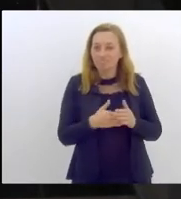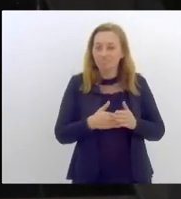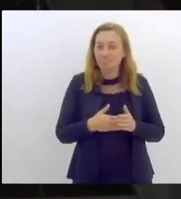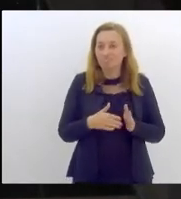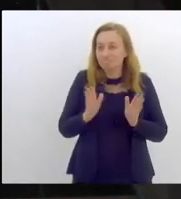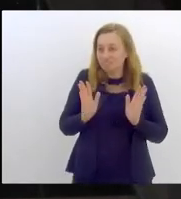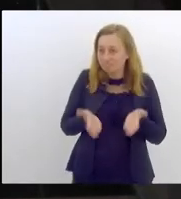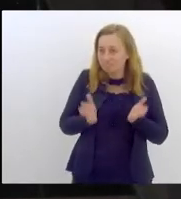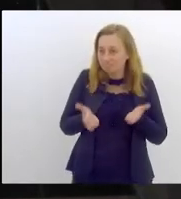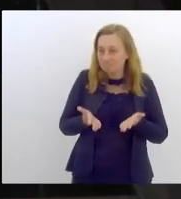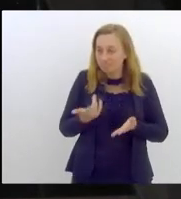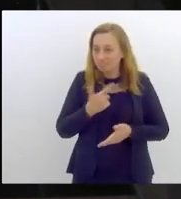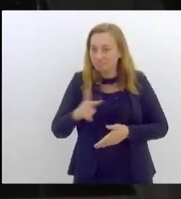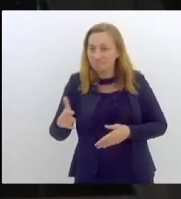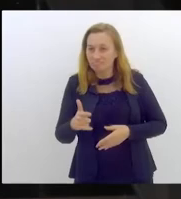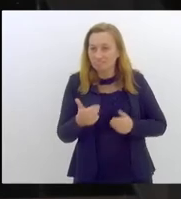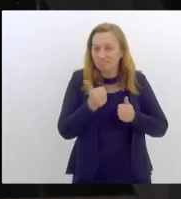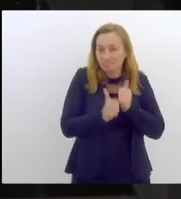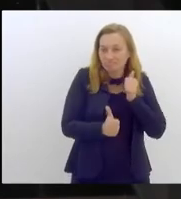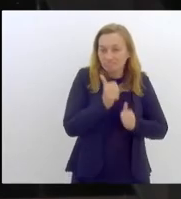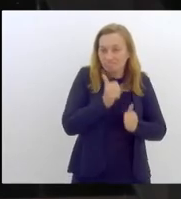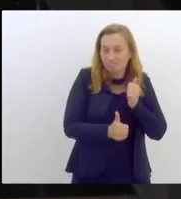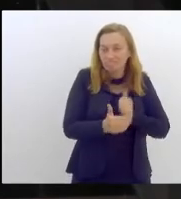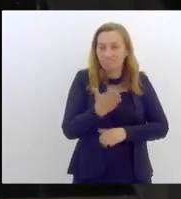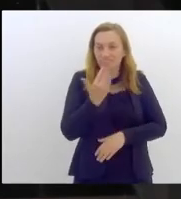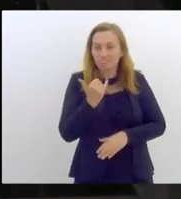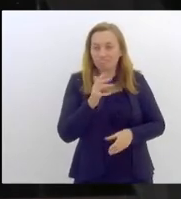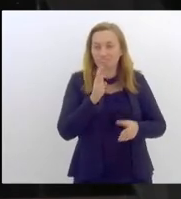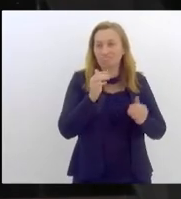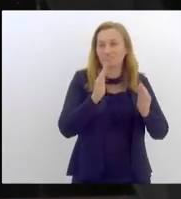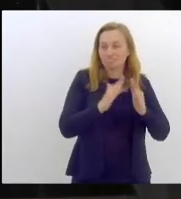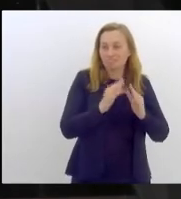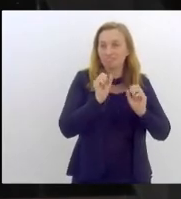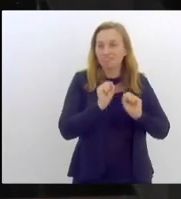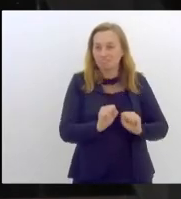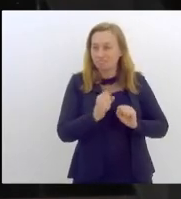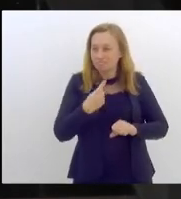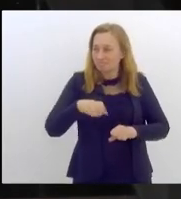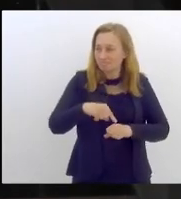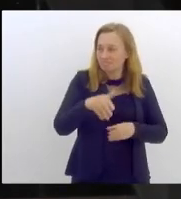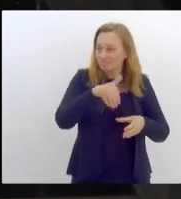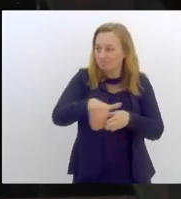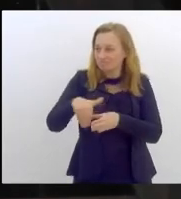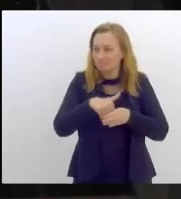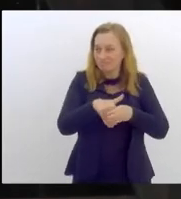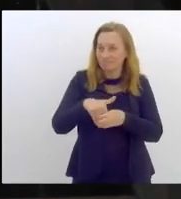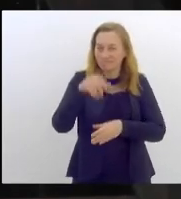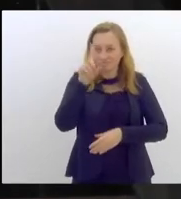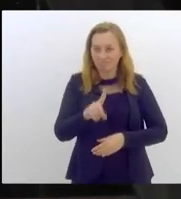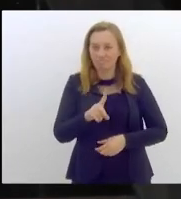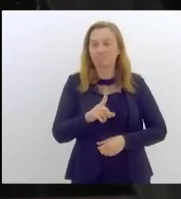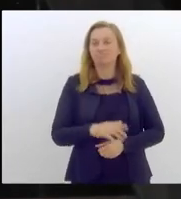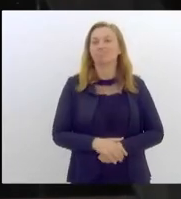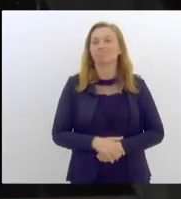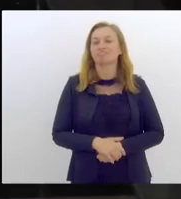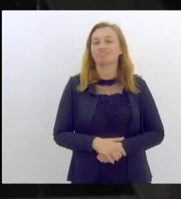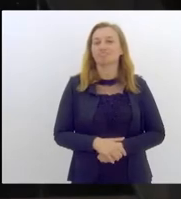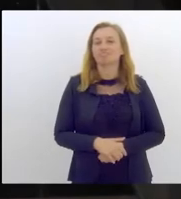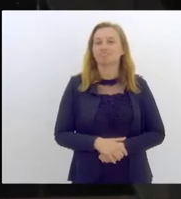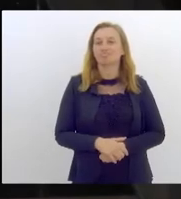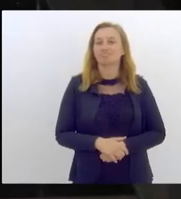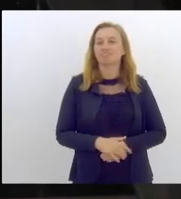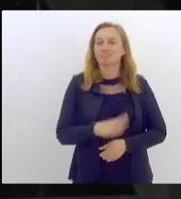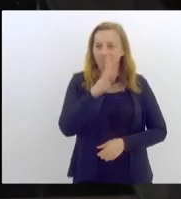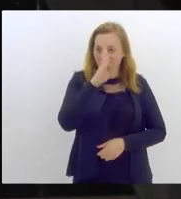que hoje não tem o arroz e o feijão para comer na sua casa possam exercer o direito de votar com a